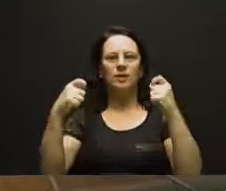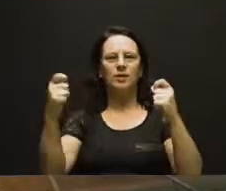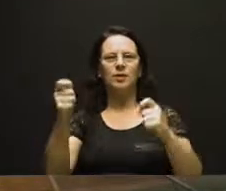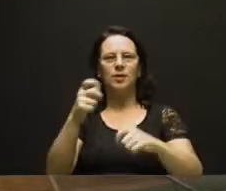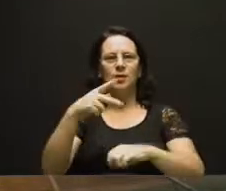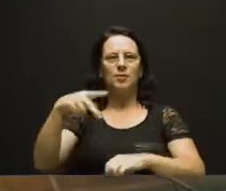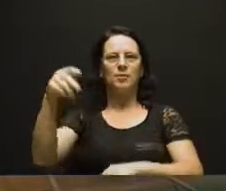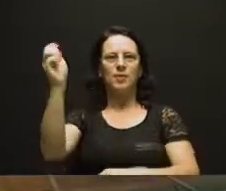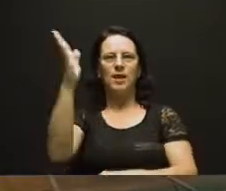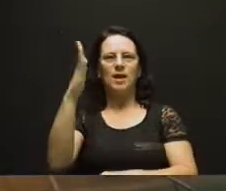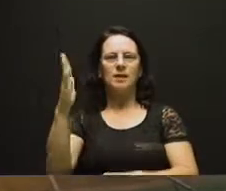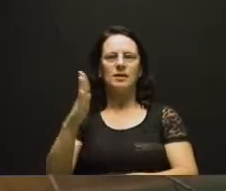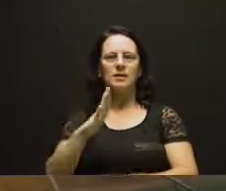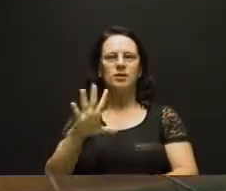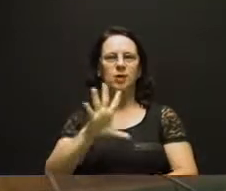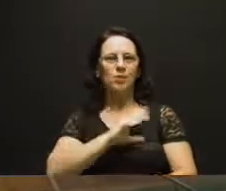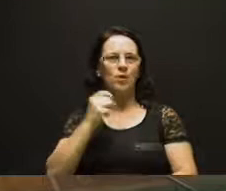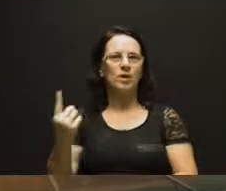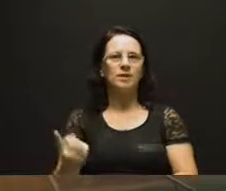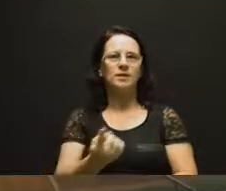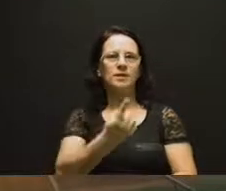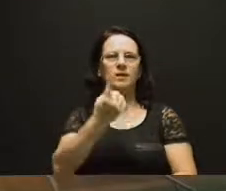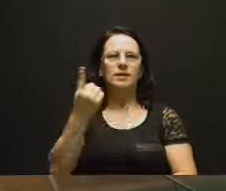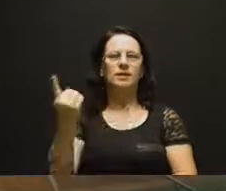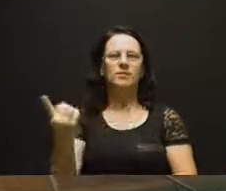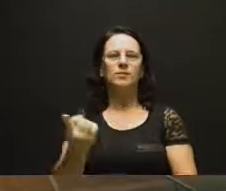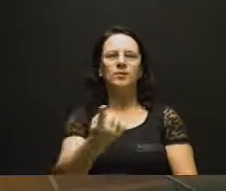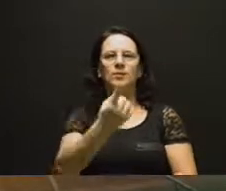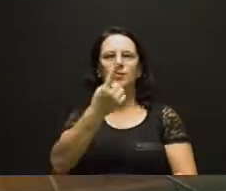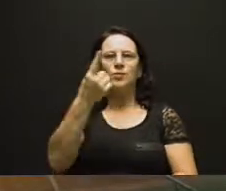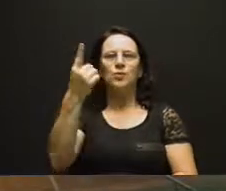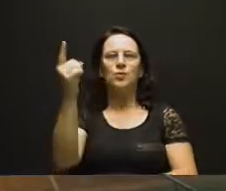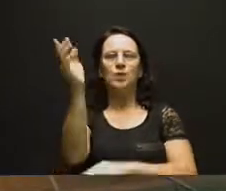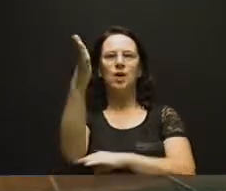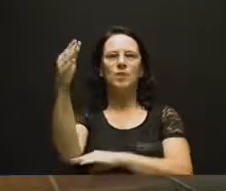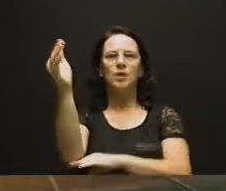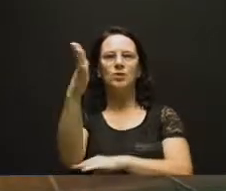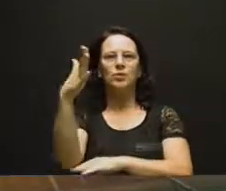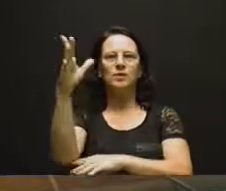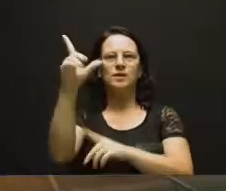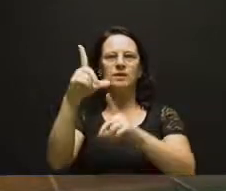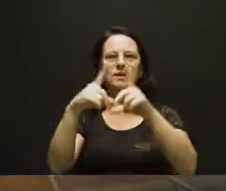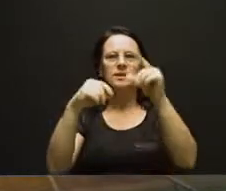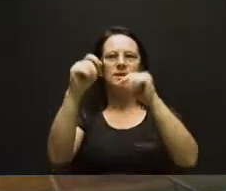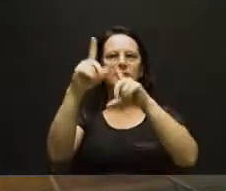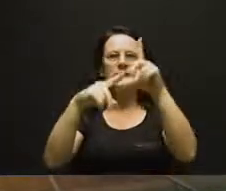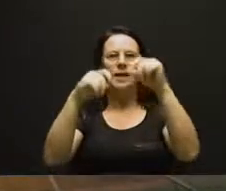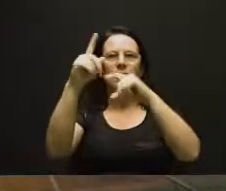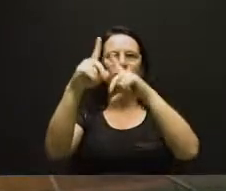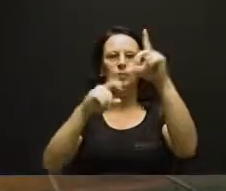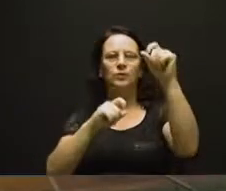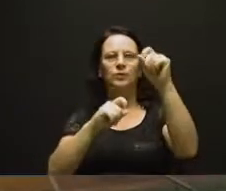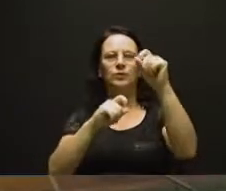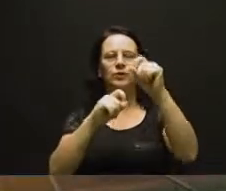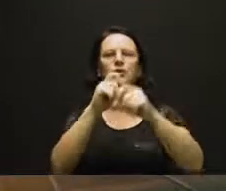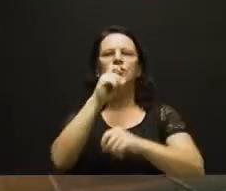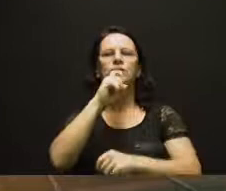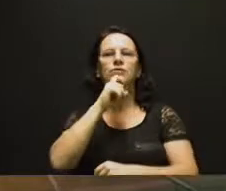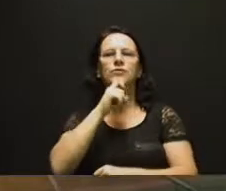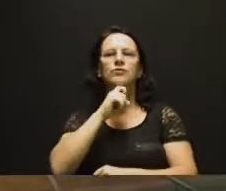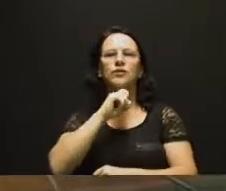não sempre bom voltar 200 estrelado